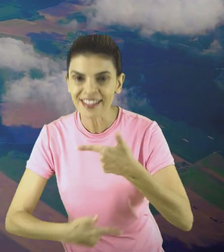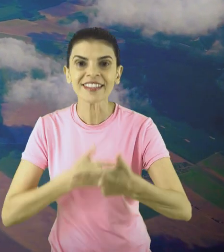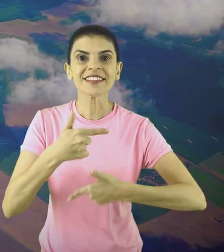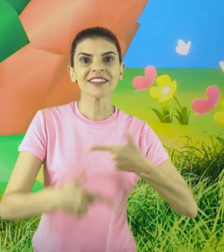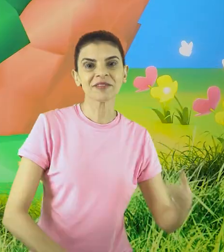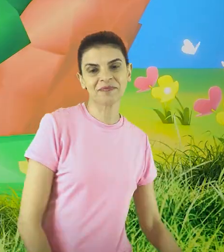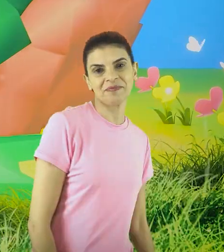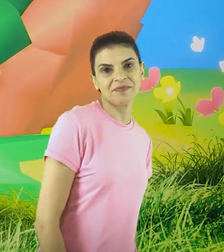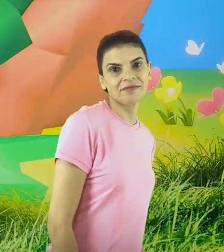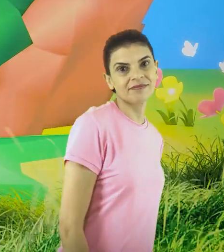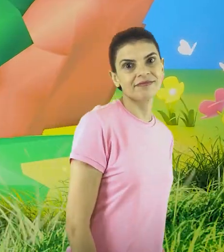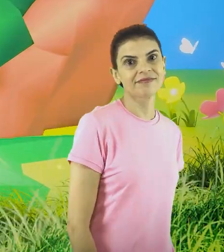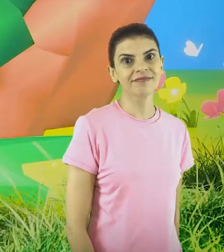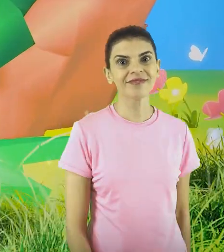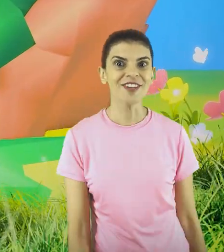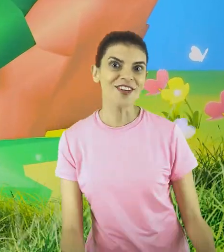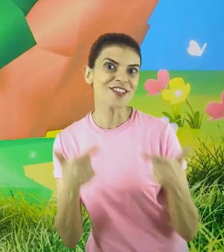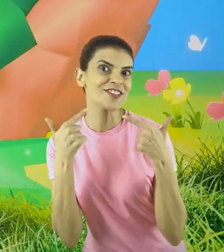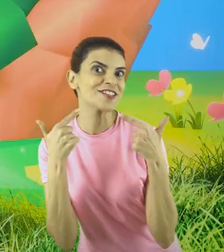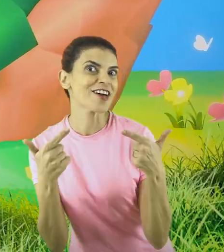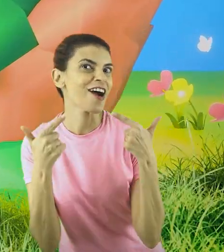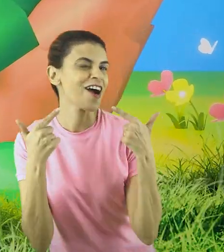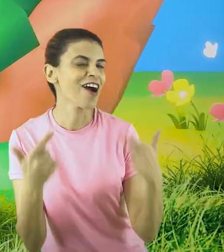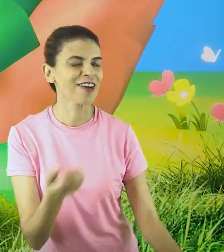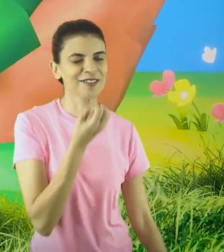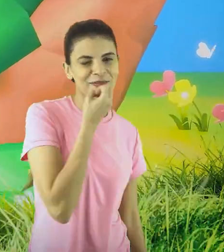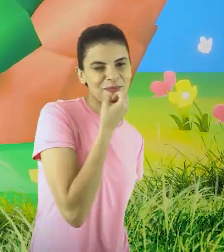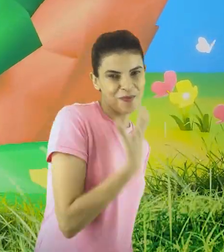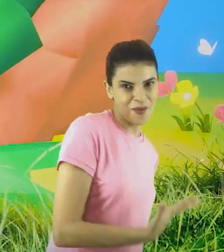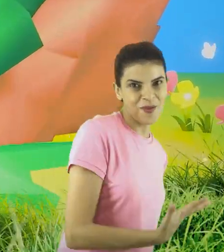faz. Boa sorte,